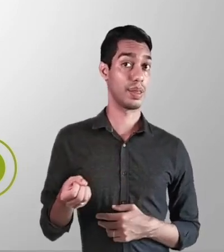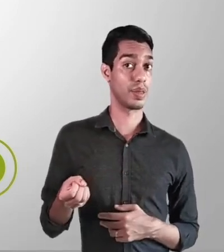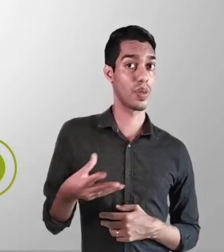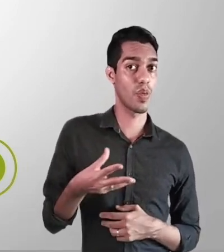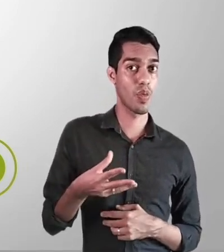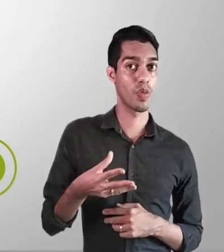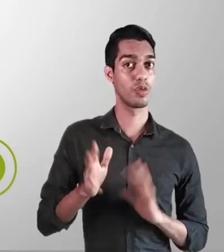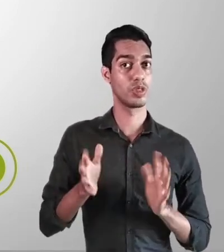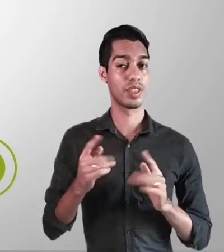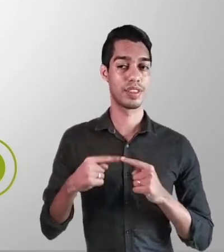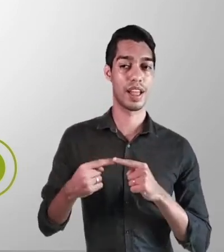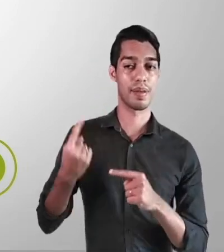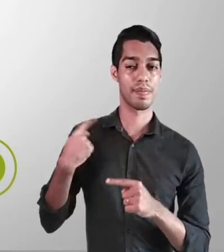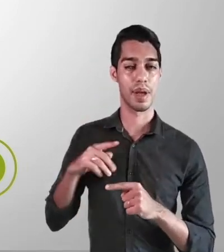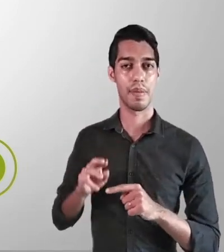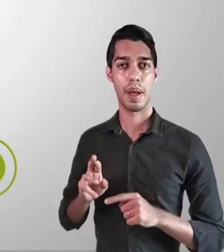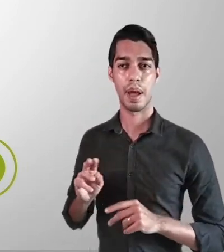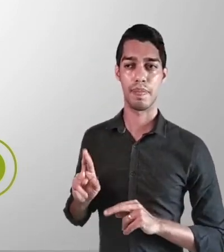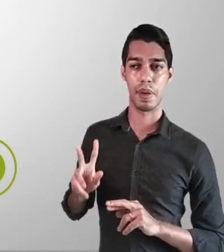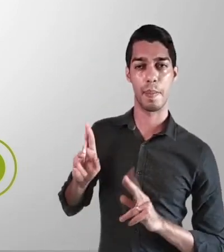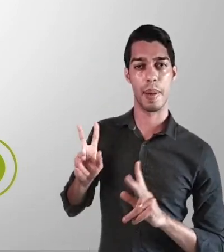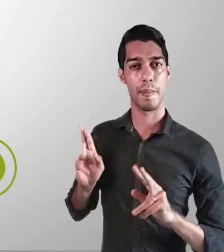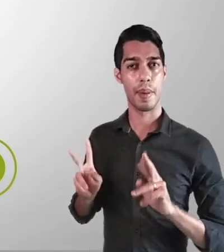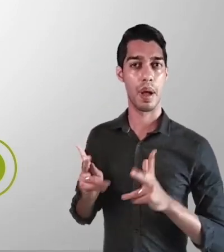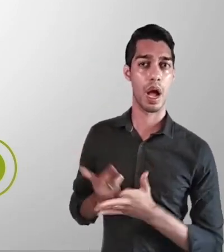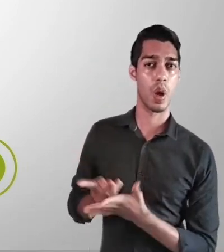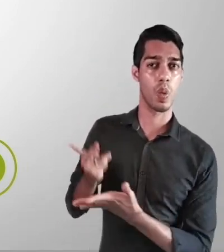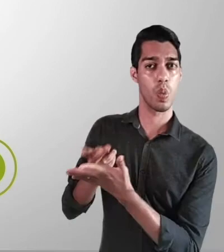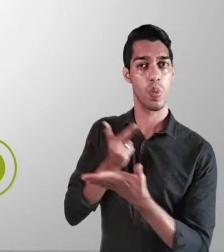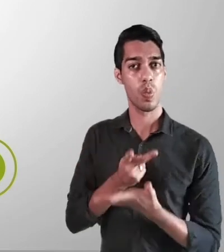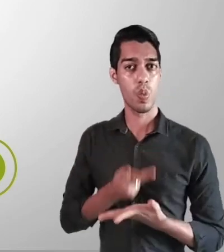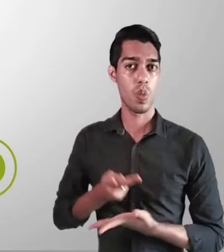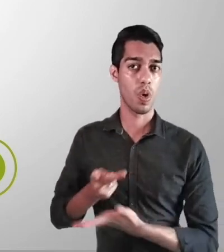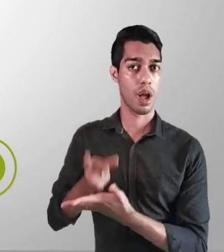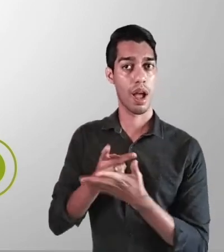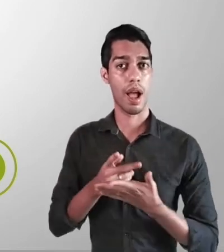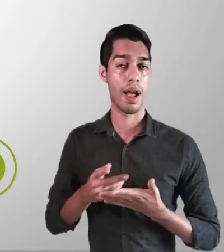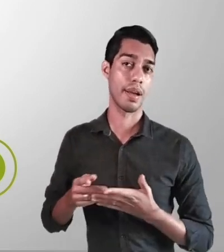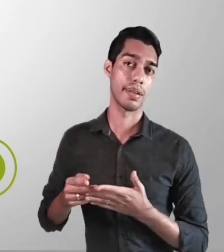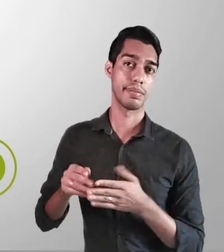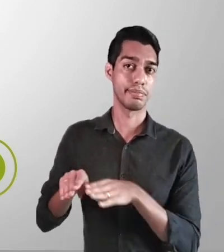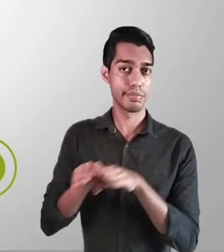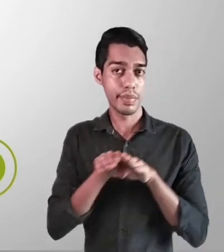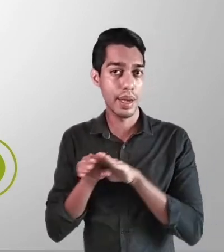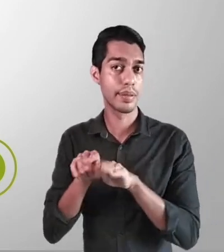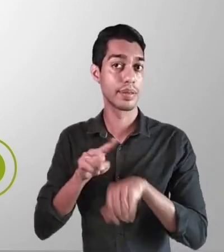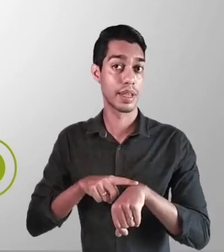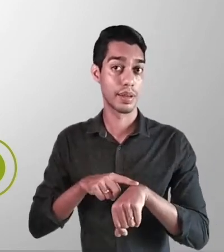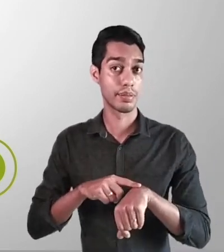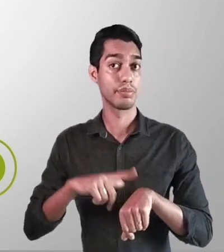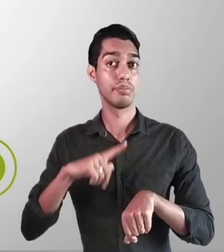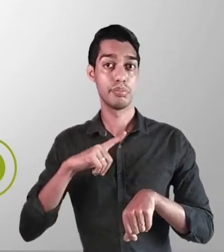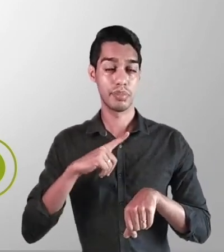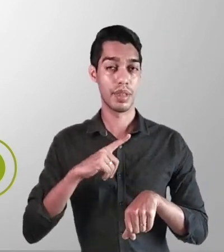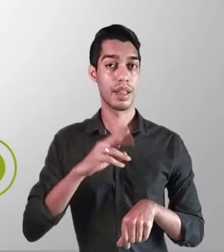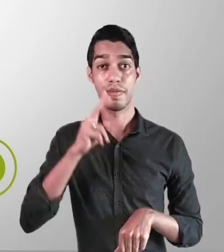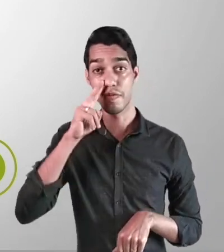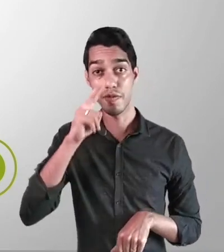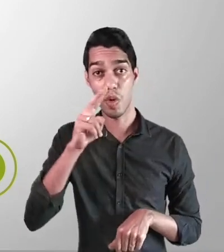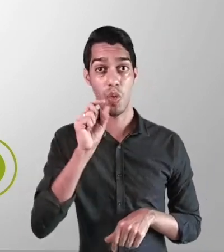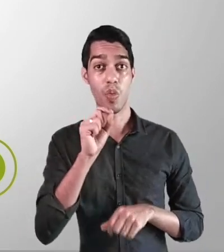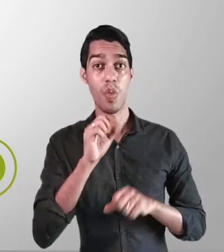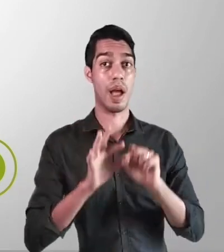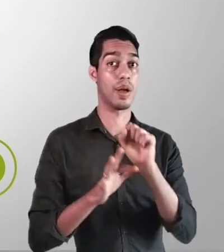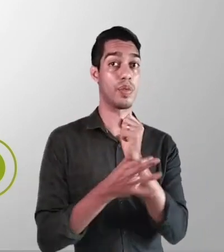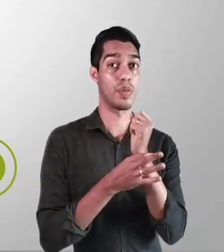de vários fatores que estão acontecendo ao mesmo tempo, em que você tem uma forte evolução da regulação, né, pró-abertura,